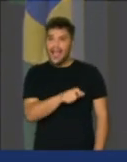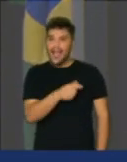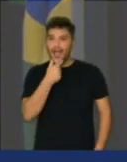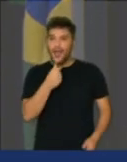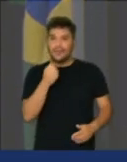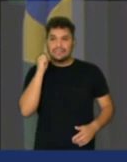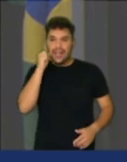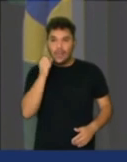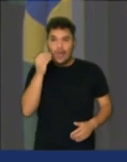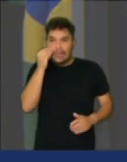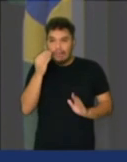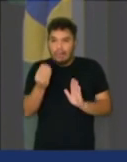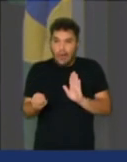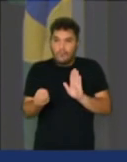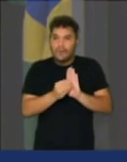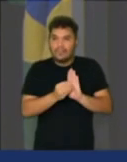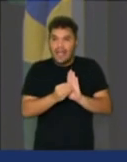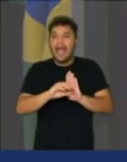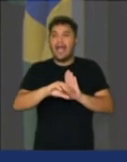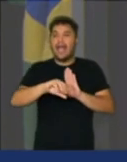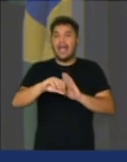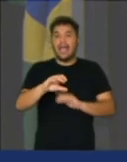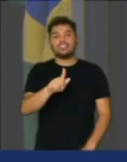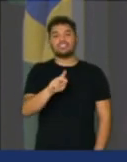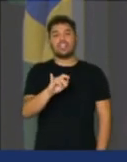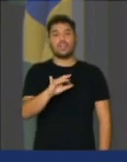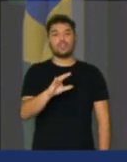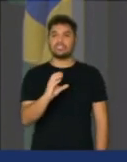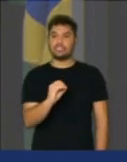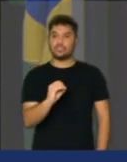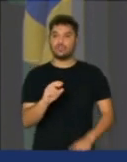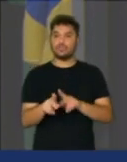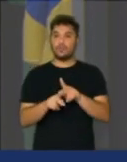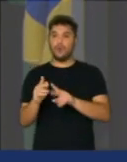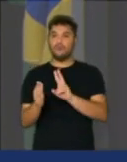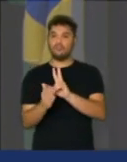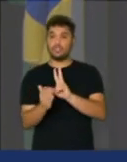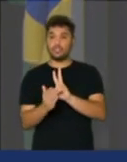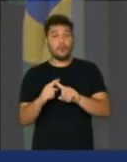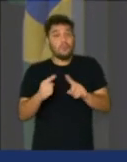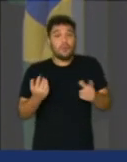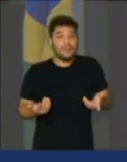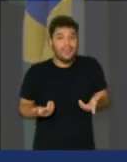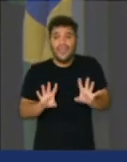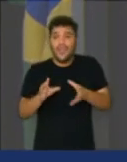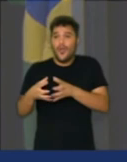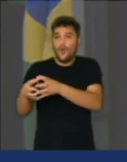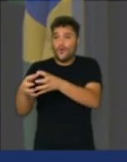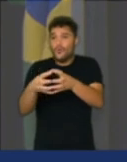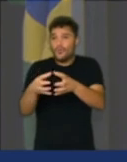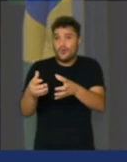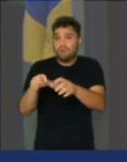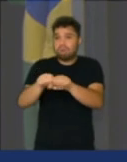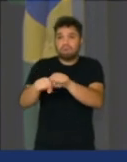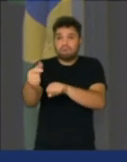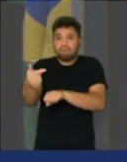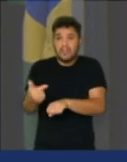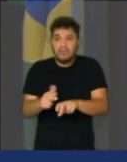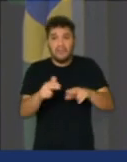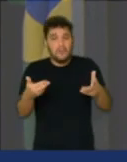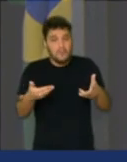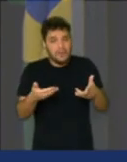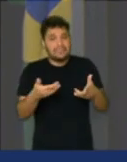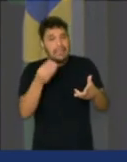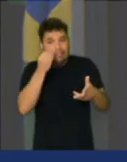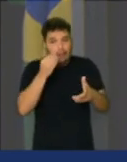o genocídio de povos indígenas, porque não tinha assassinato deliberado em nenhum grupo étnico, e aí tentou colocar, e